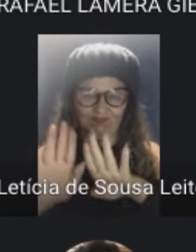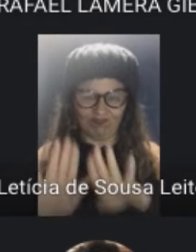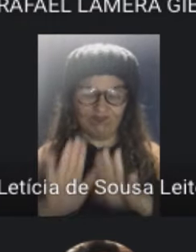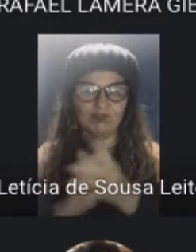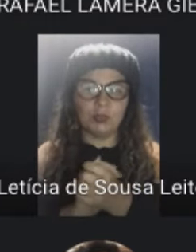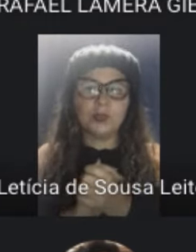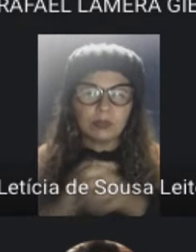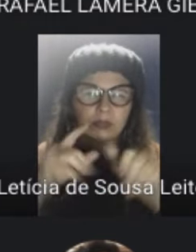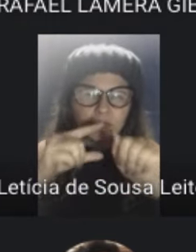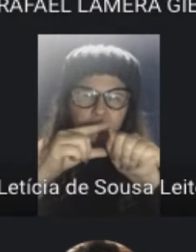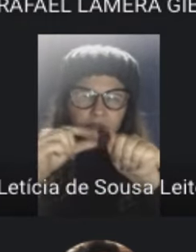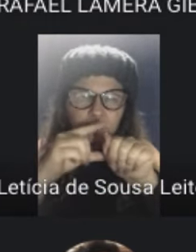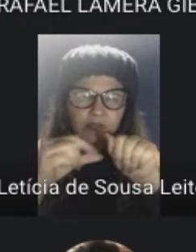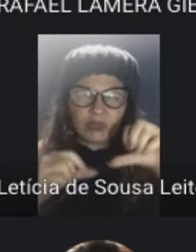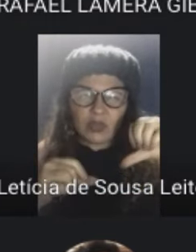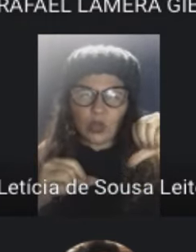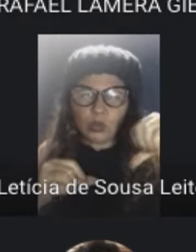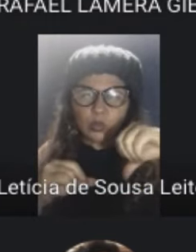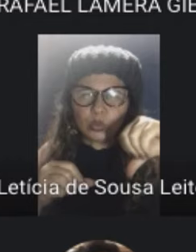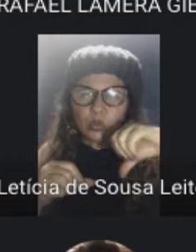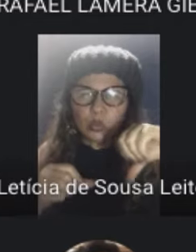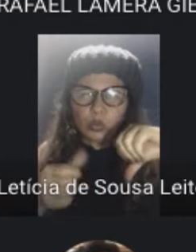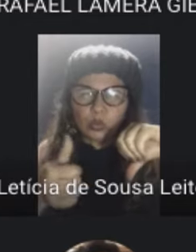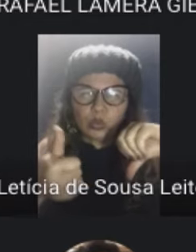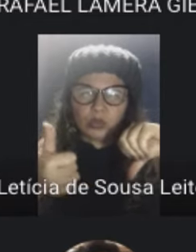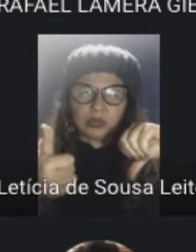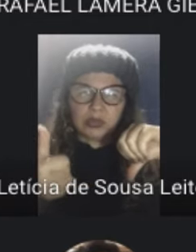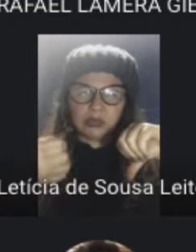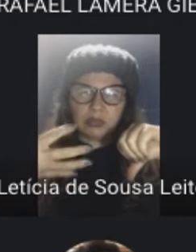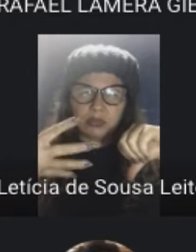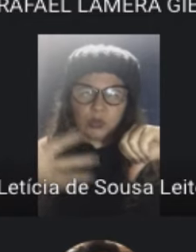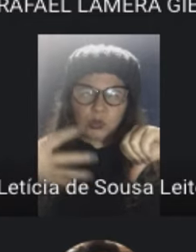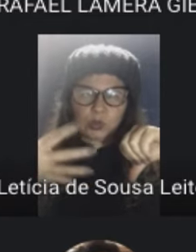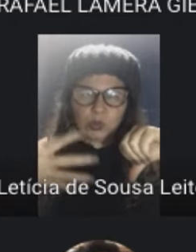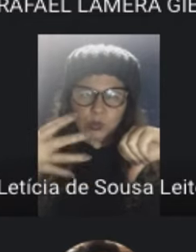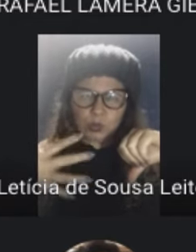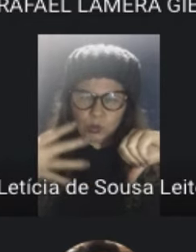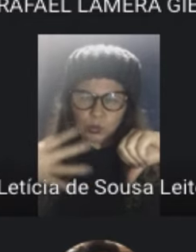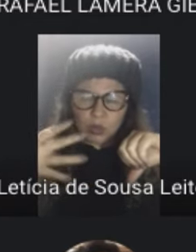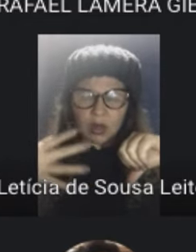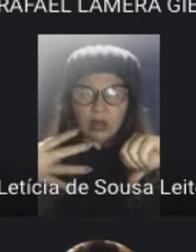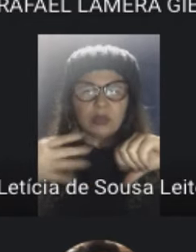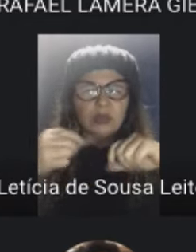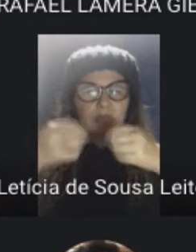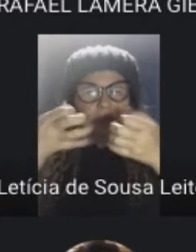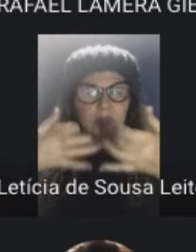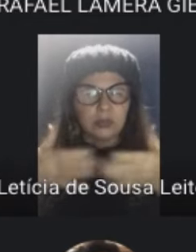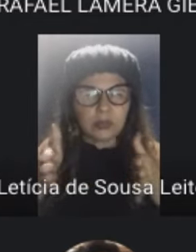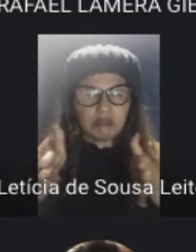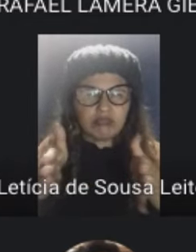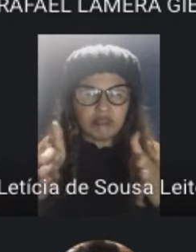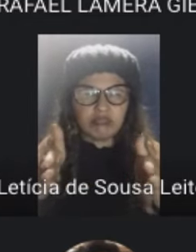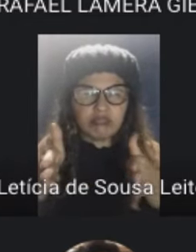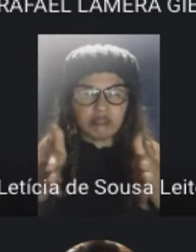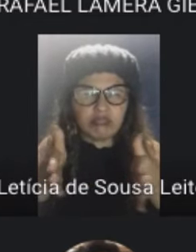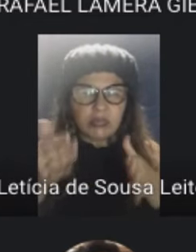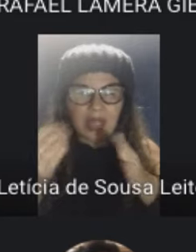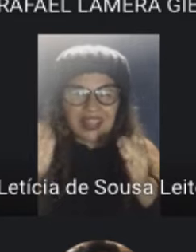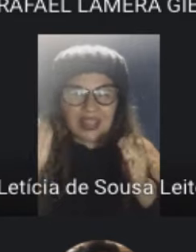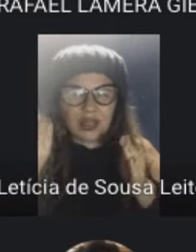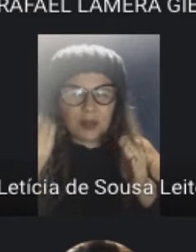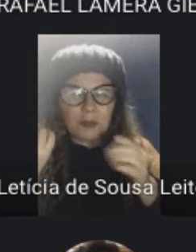ao 14º, por aí, onde você tem aquilo que a doutrina tradicionalmente classifica contra crimes contra a segurança externa